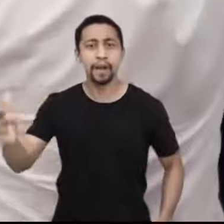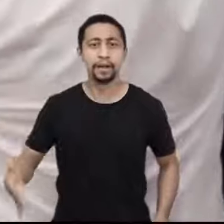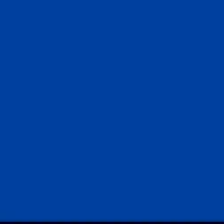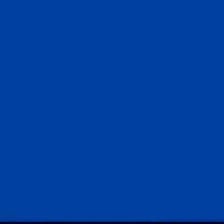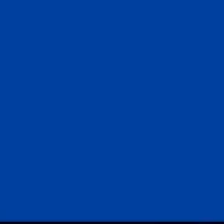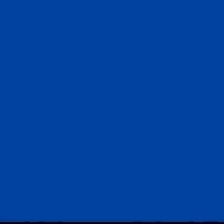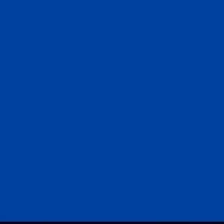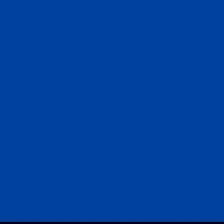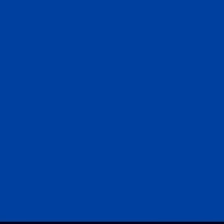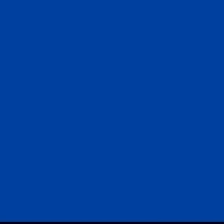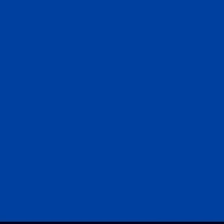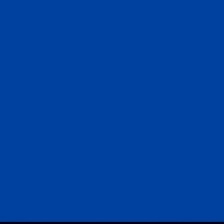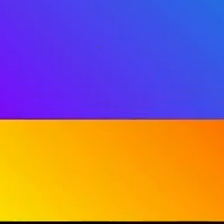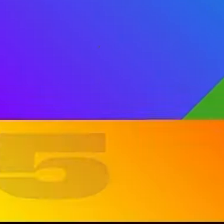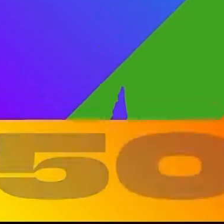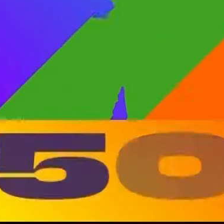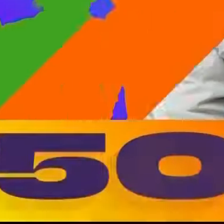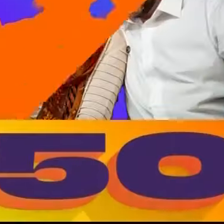jogo.